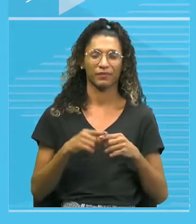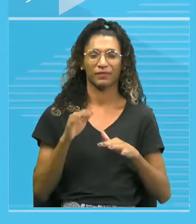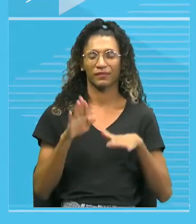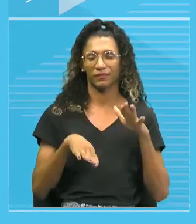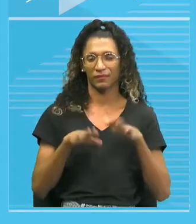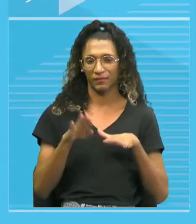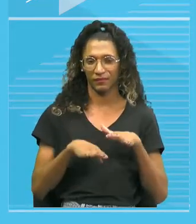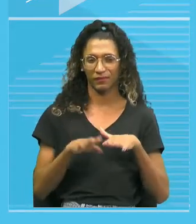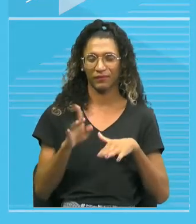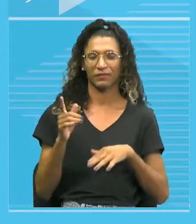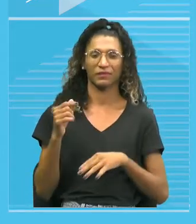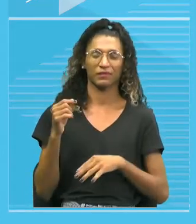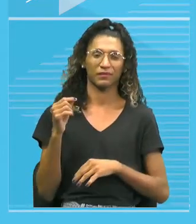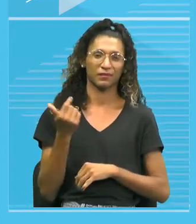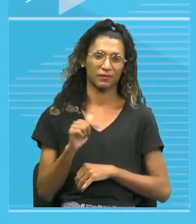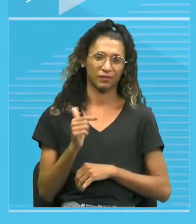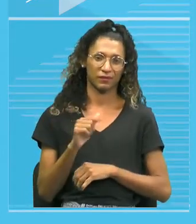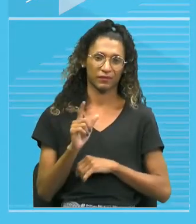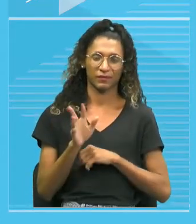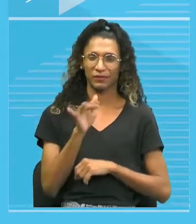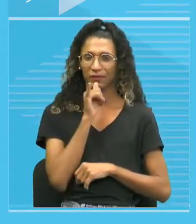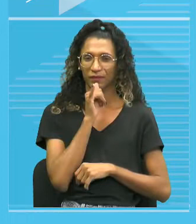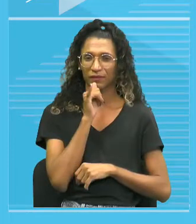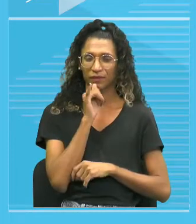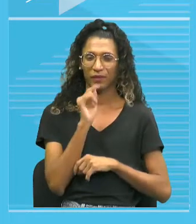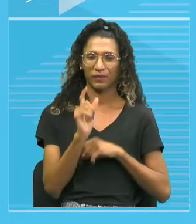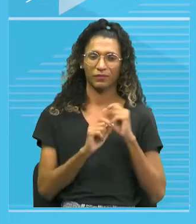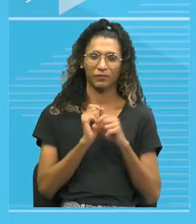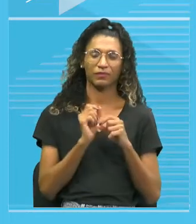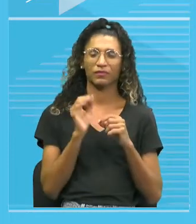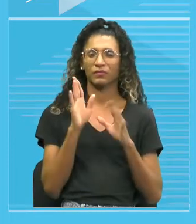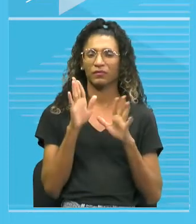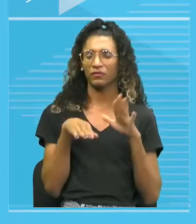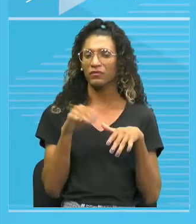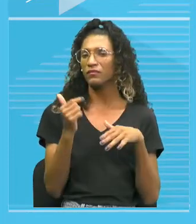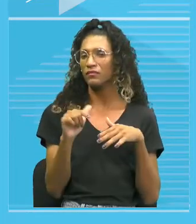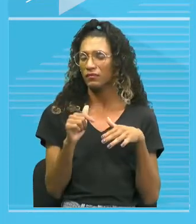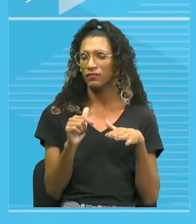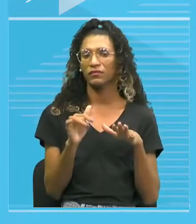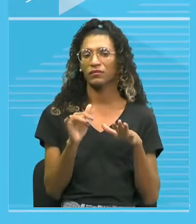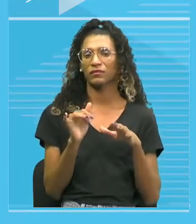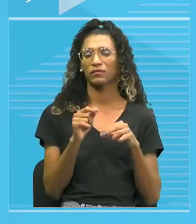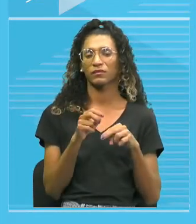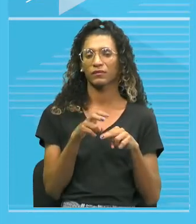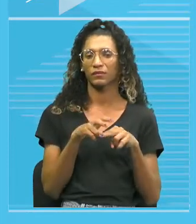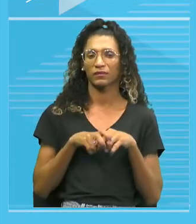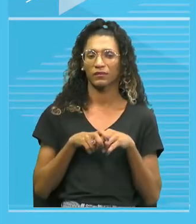tem, por exemplo, determinadas medidas, né?